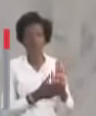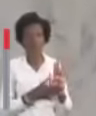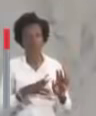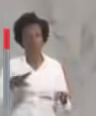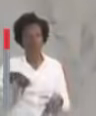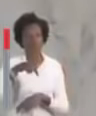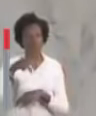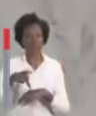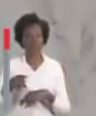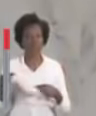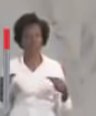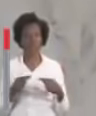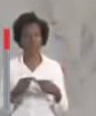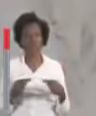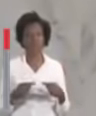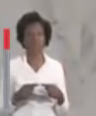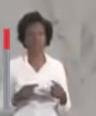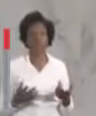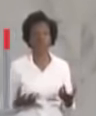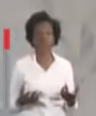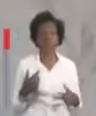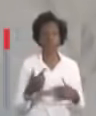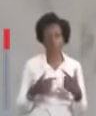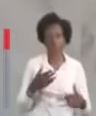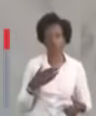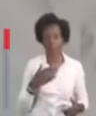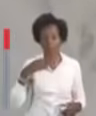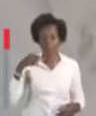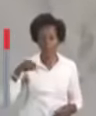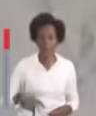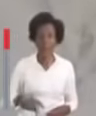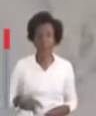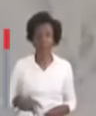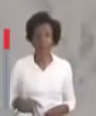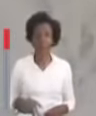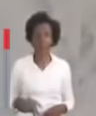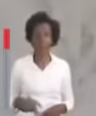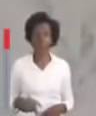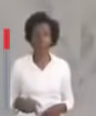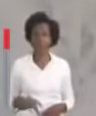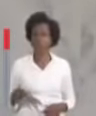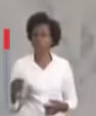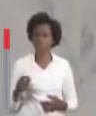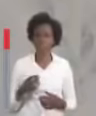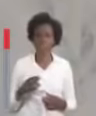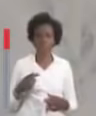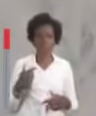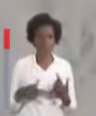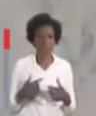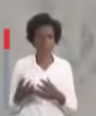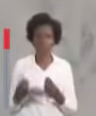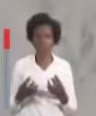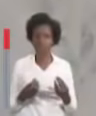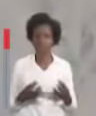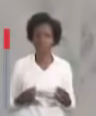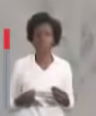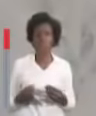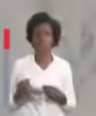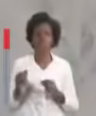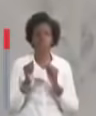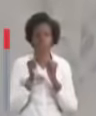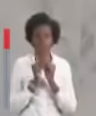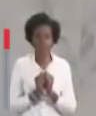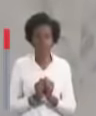também Nacional seu presidente então o nosso mandato aqui já está tomando todas as providências né junto ao